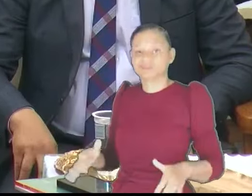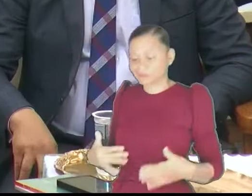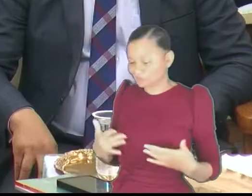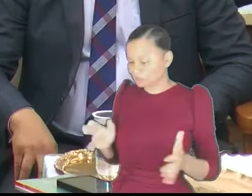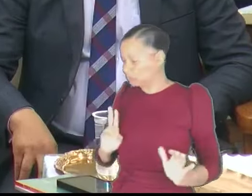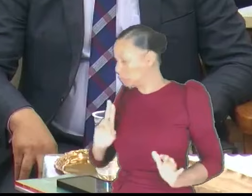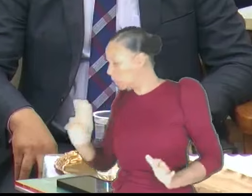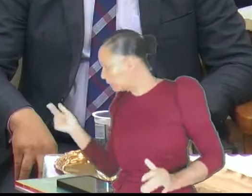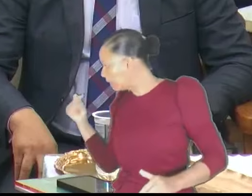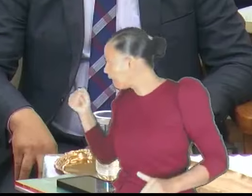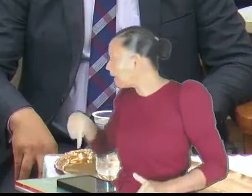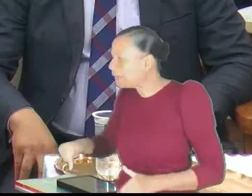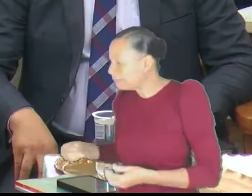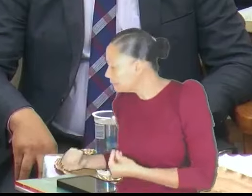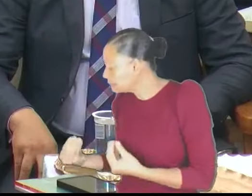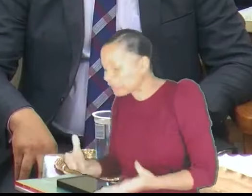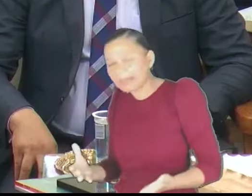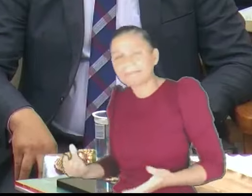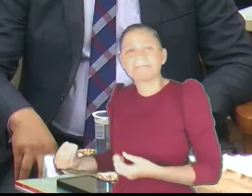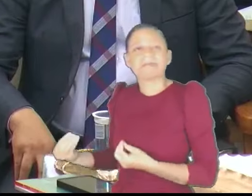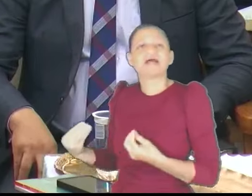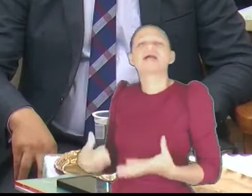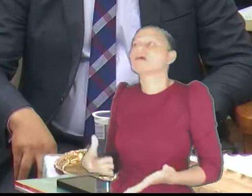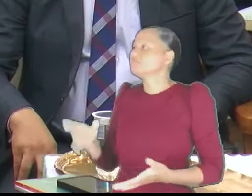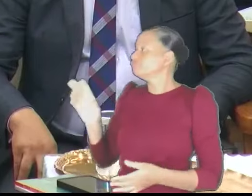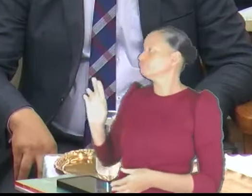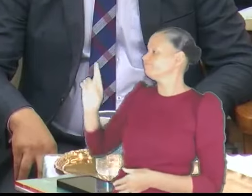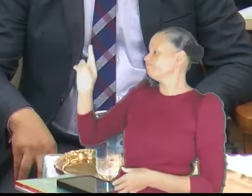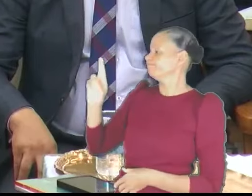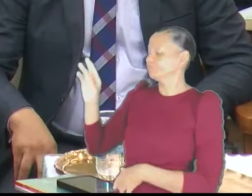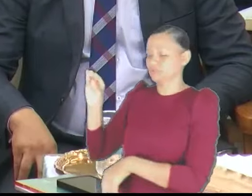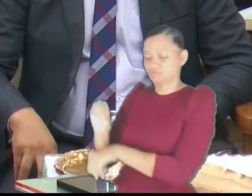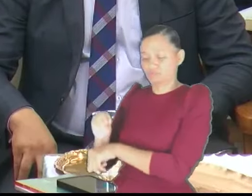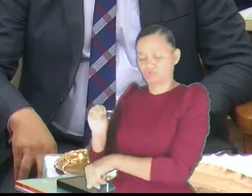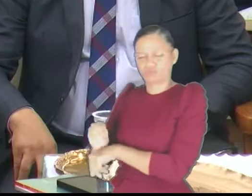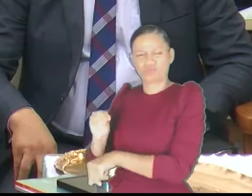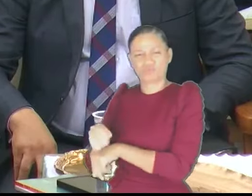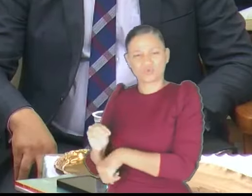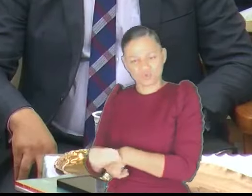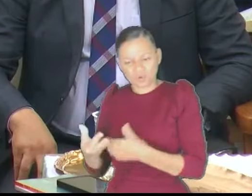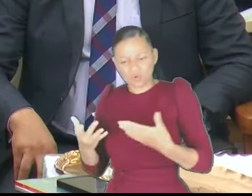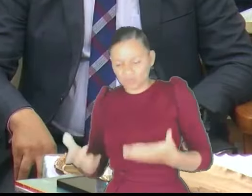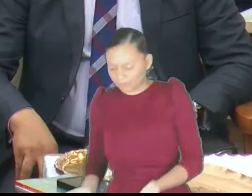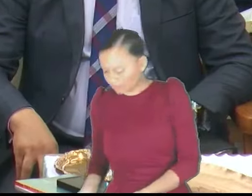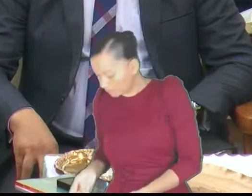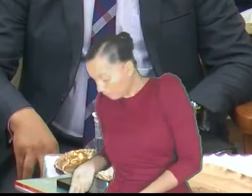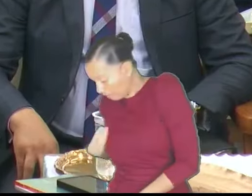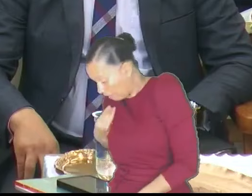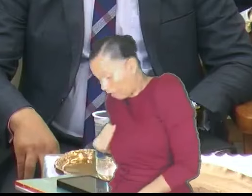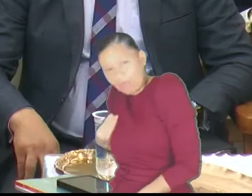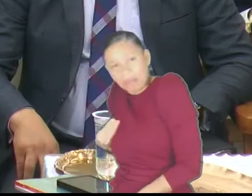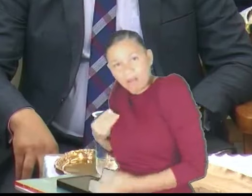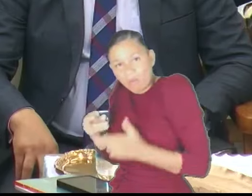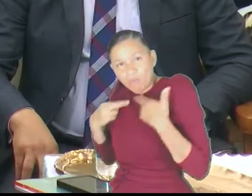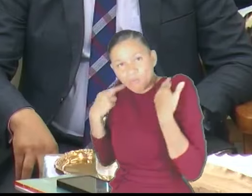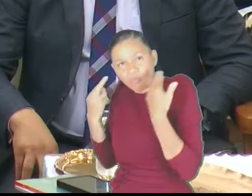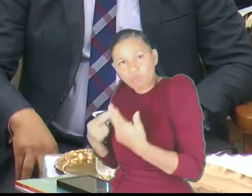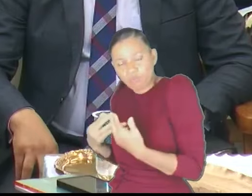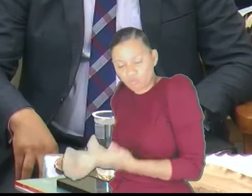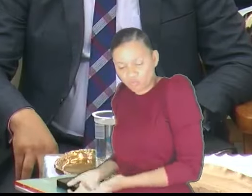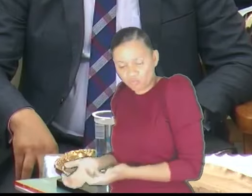quem trouxe, eu quero saber quem está mandando, eu quero saber quem foi o provedor. Está aqui, traga o cordeiro. O cordeiro